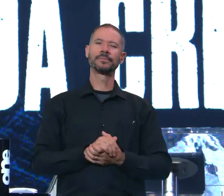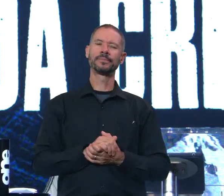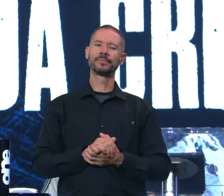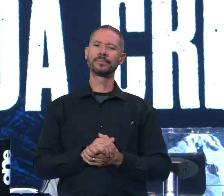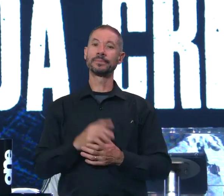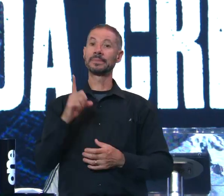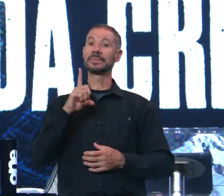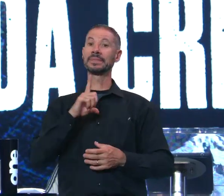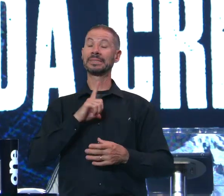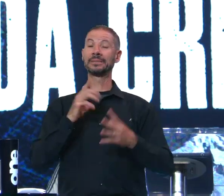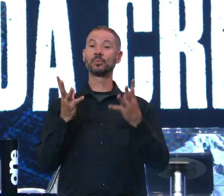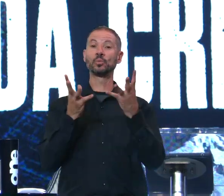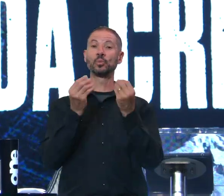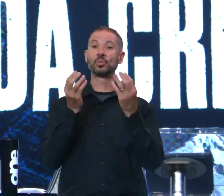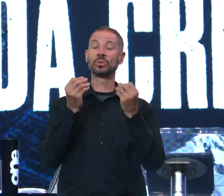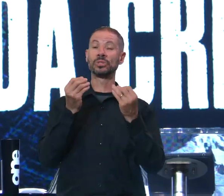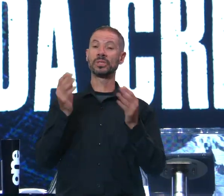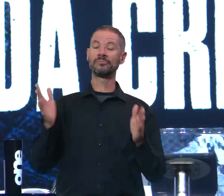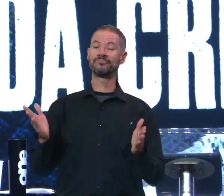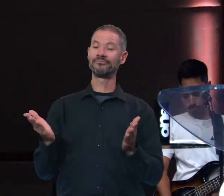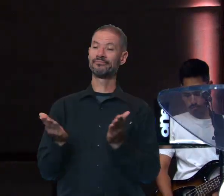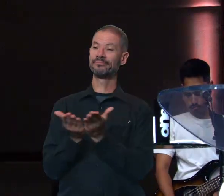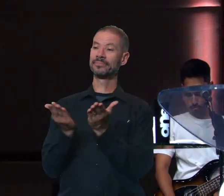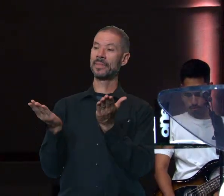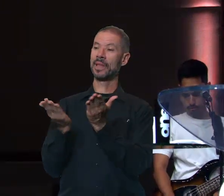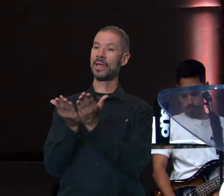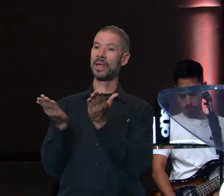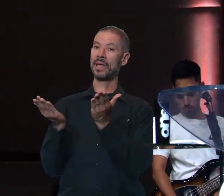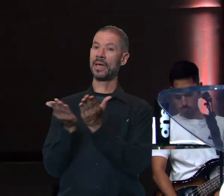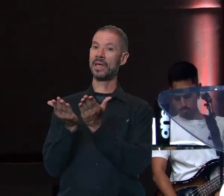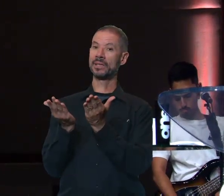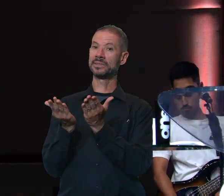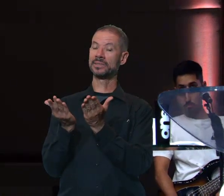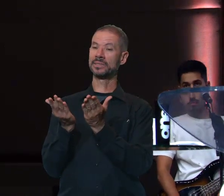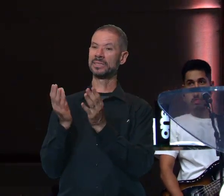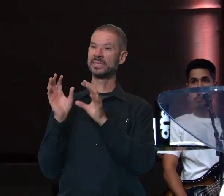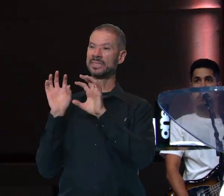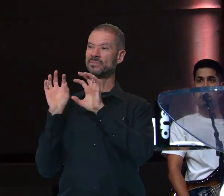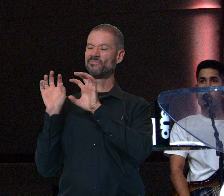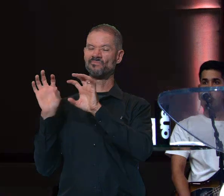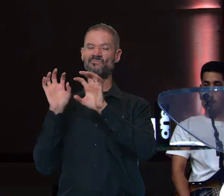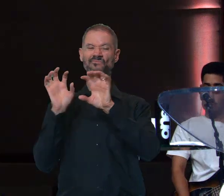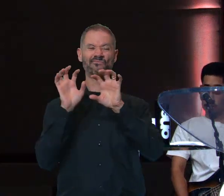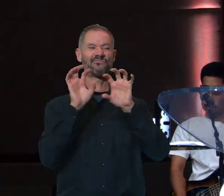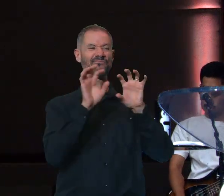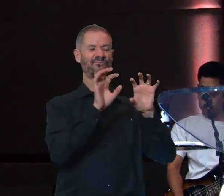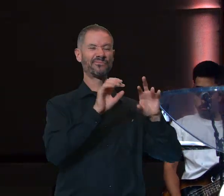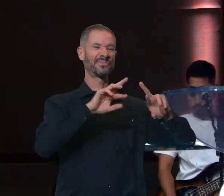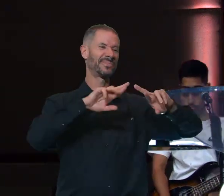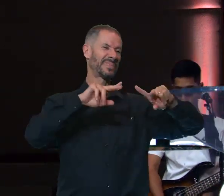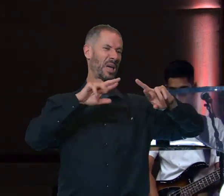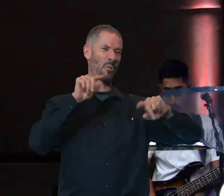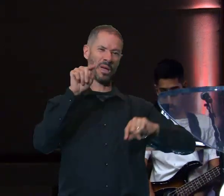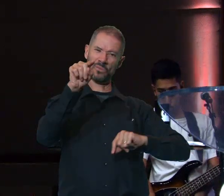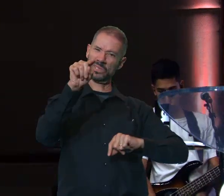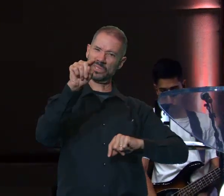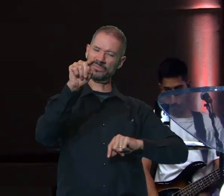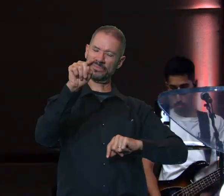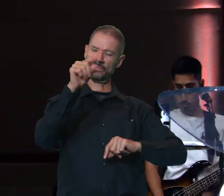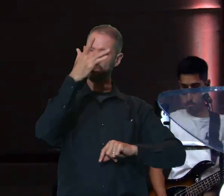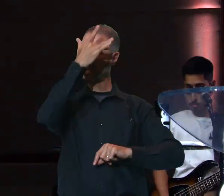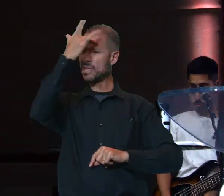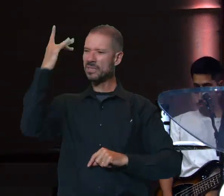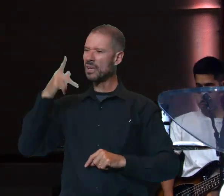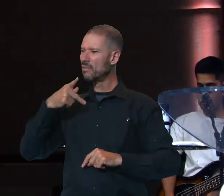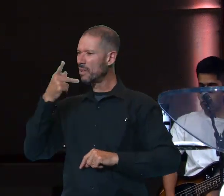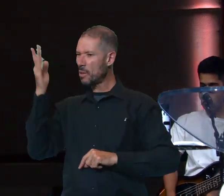E tem muita gente aí que se diz crente por aí afora, que está denegrindo. Não é você. E quando alguém fala mal